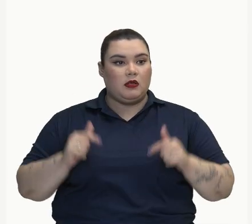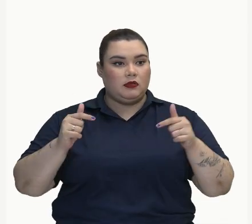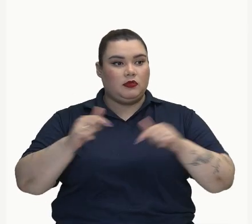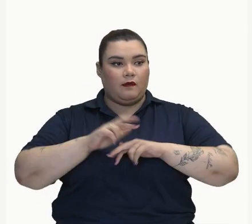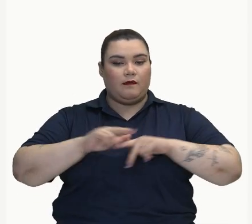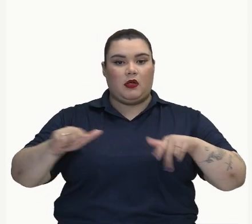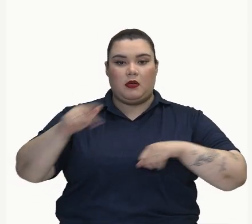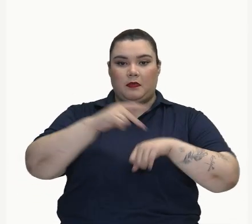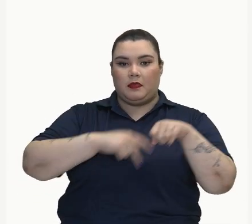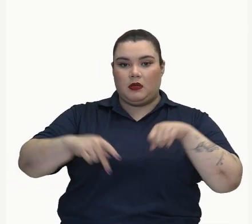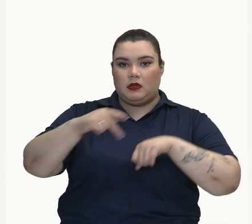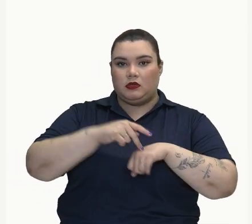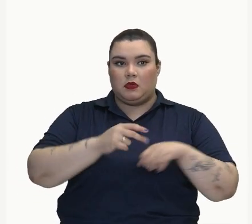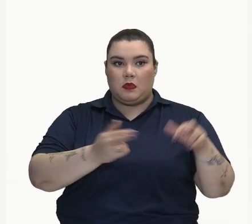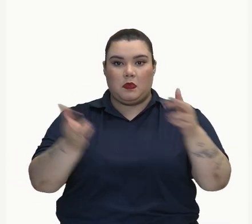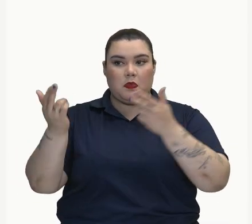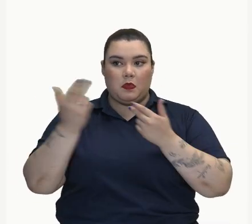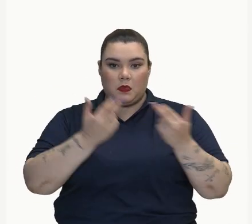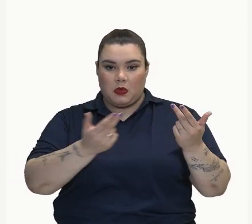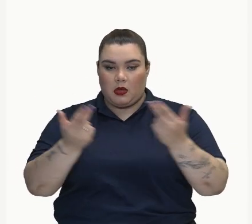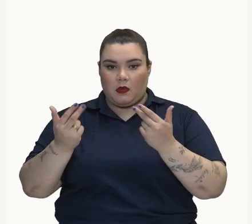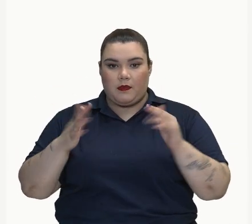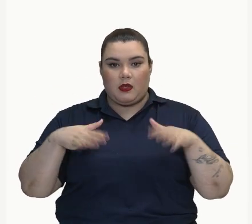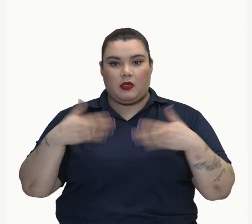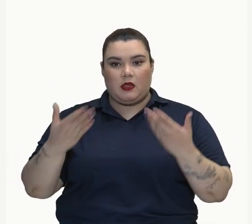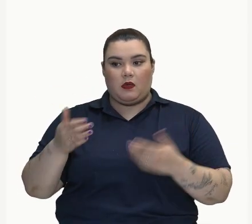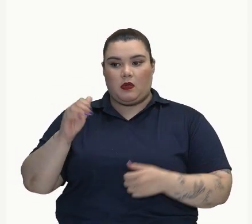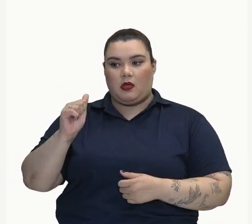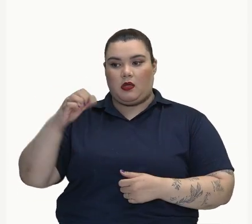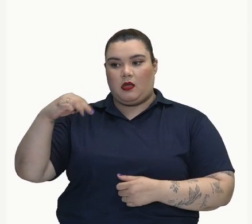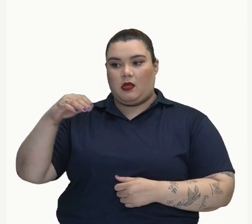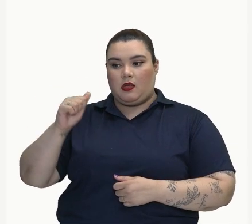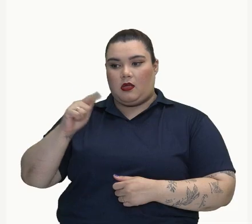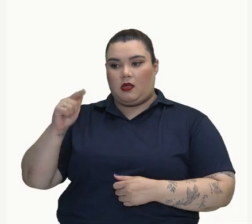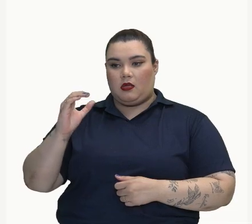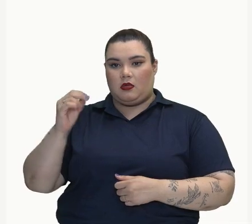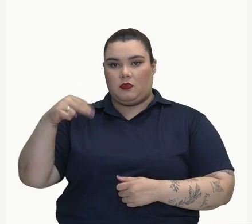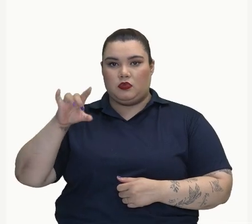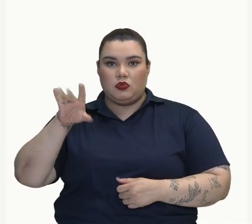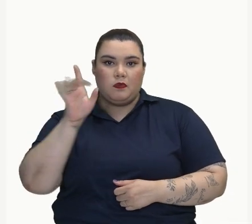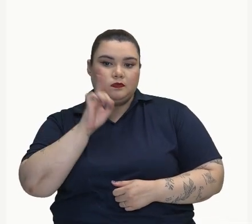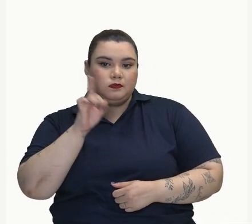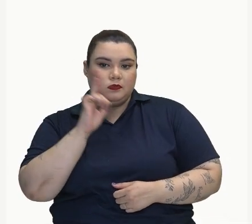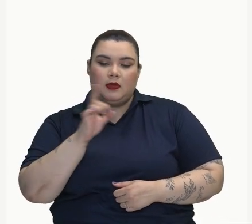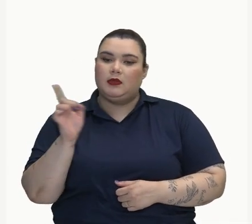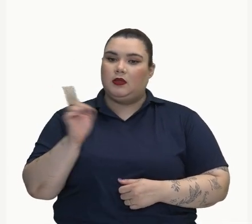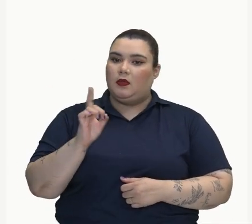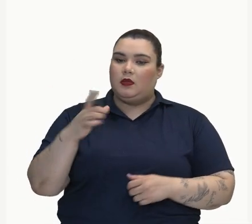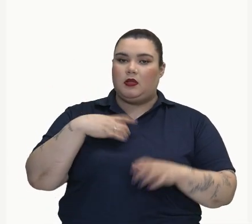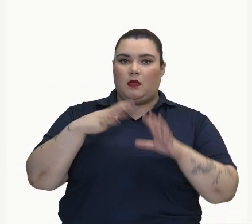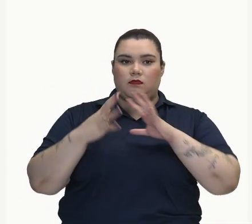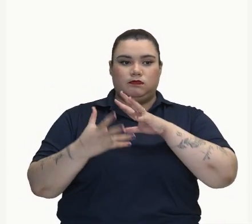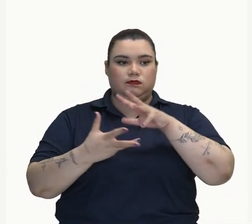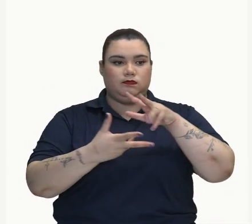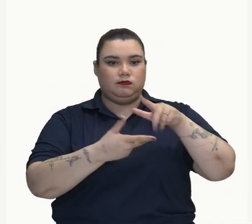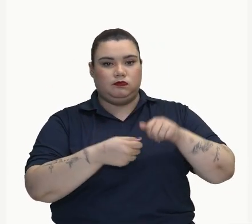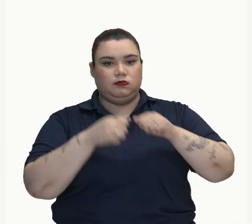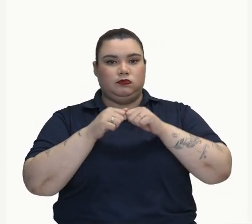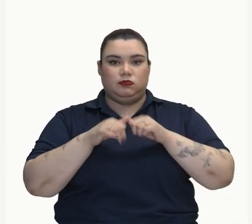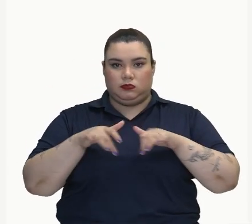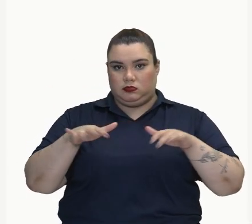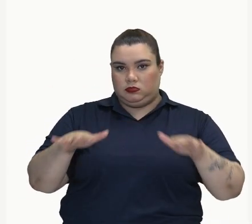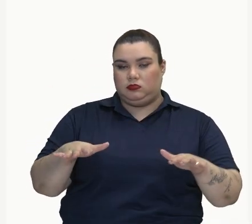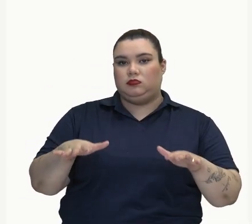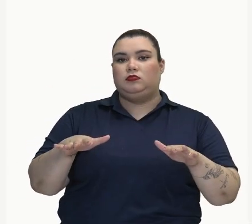vários países ao mesmo tempo. Então, a Amazon não opera só nos Estados Unidos, ela está ao redor do mundo já